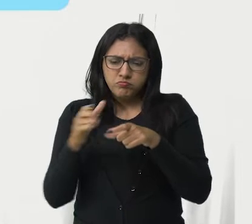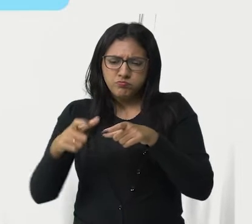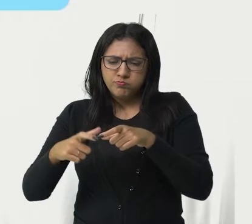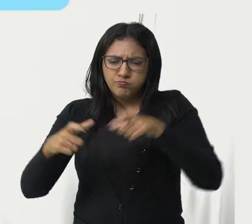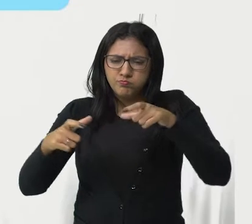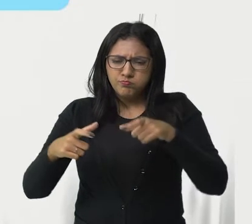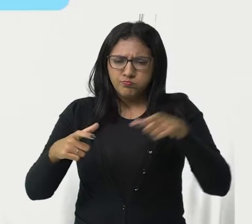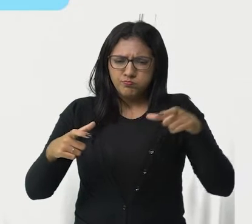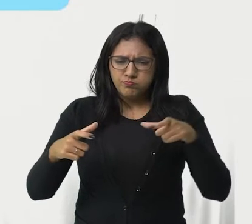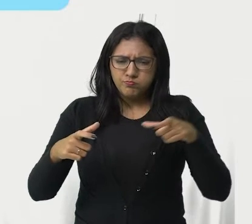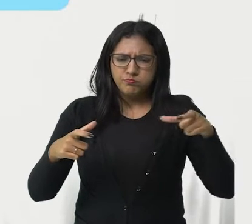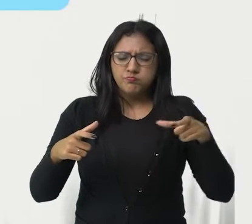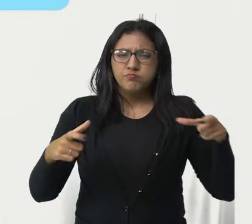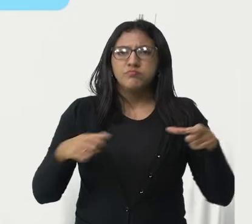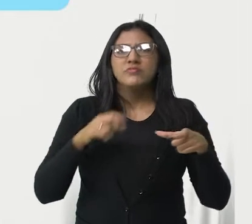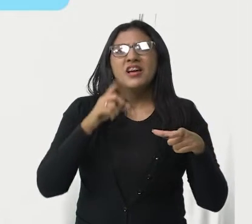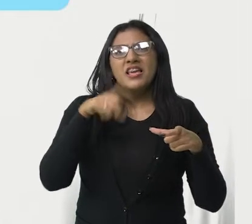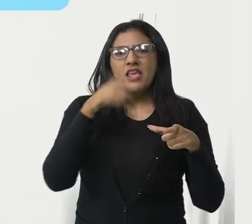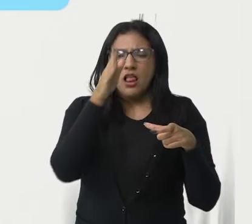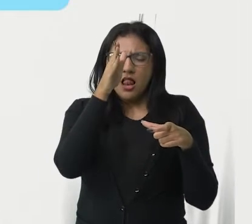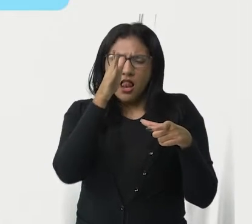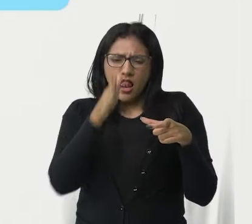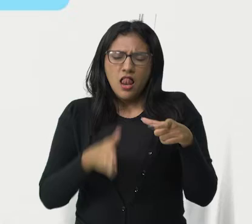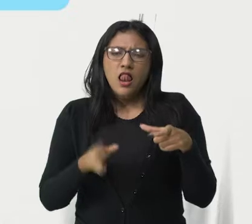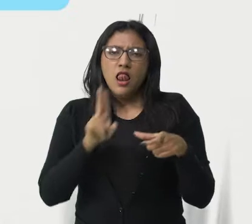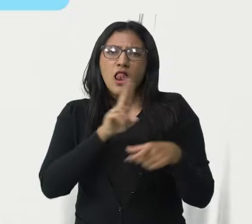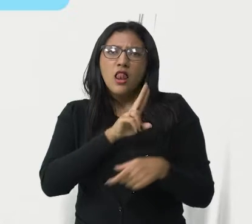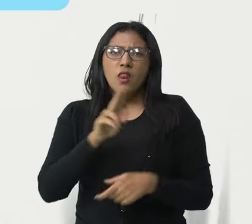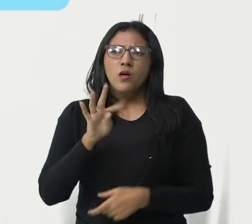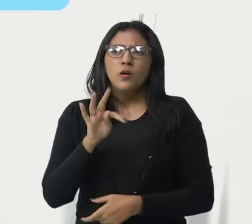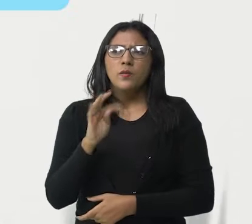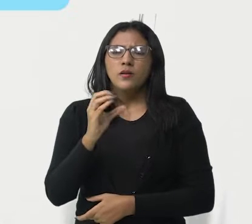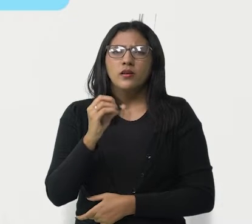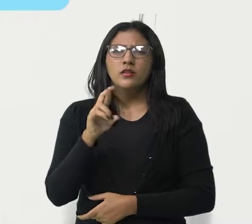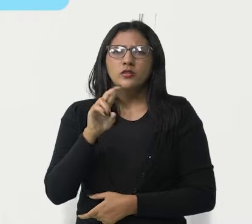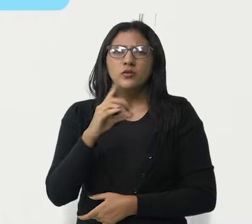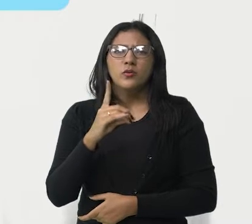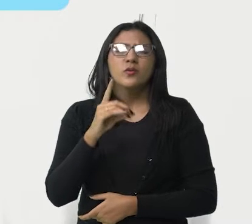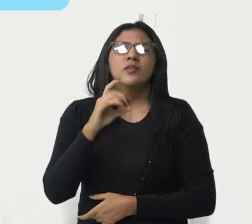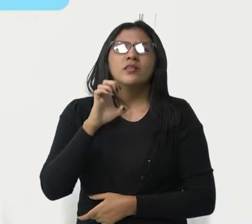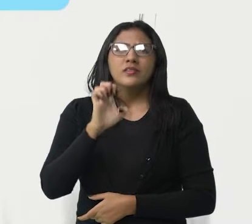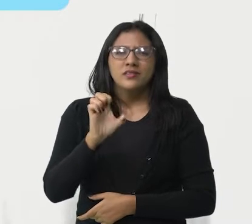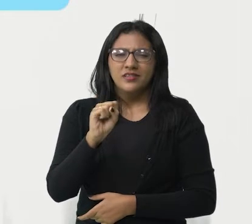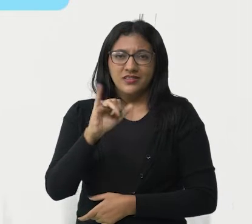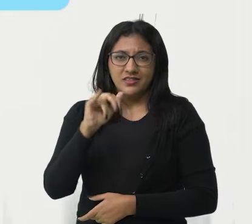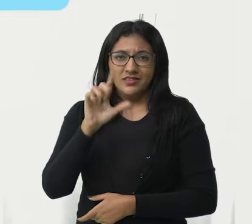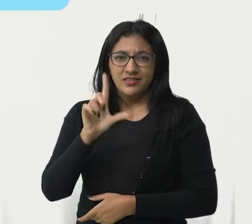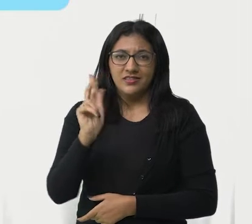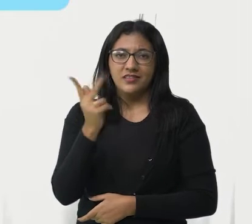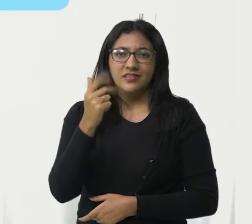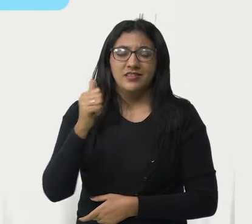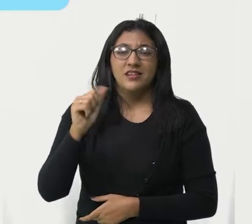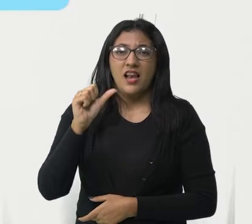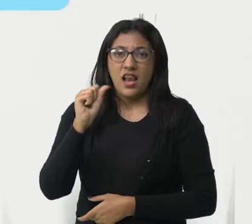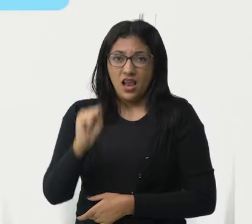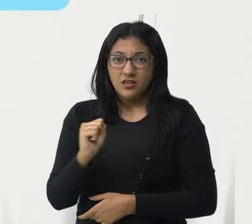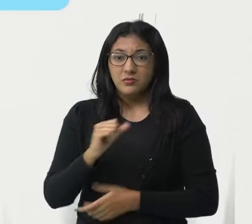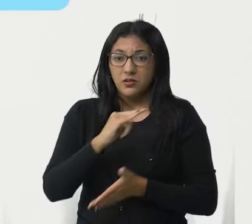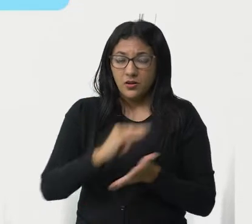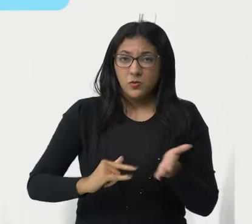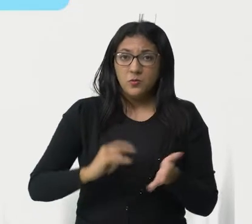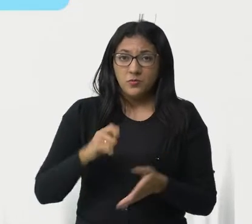é o Tratado de Tordesilhas, tá? Agora, a gente verifica que esse limite